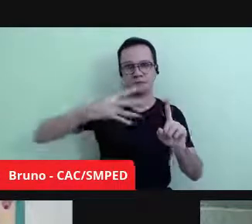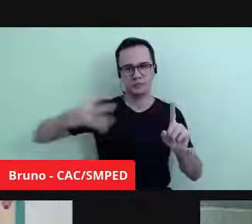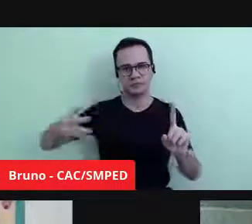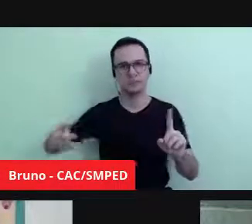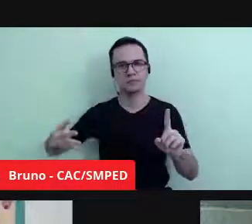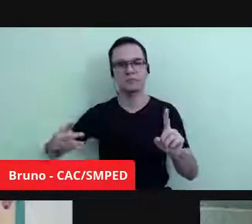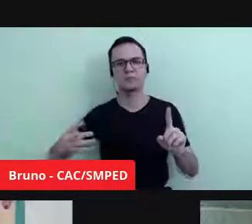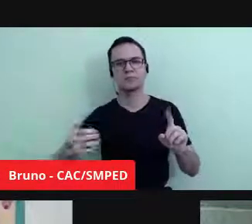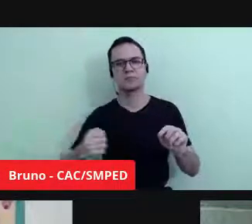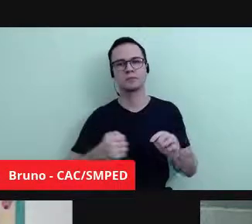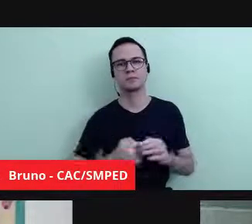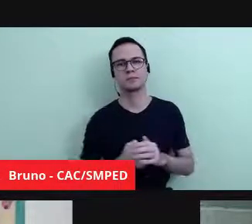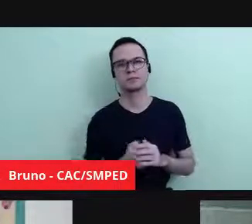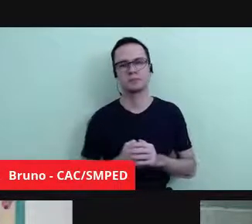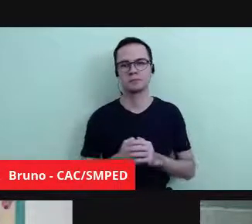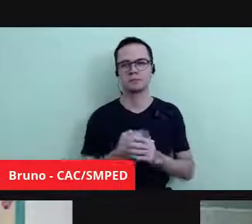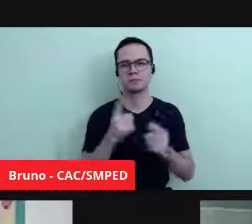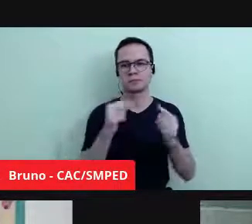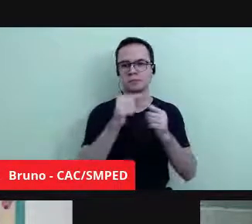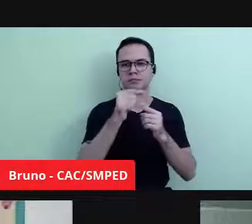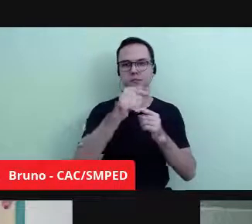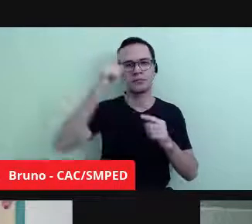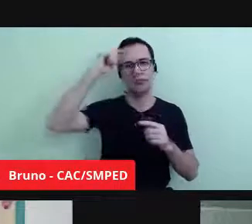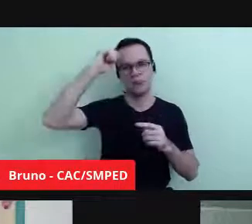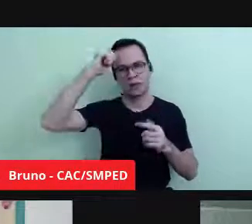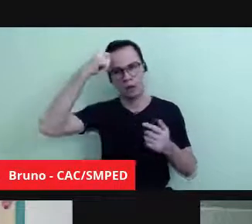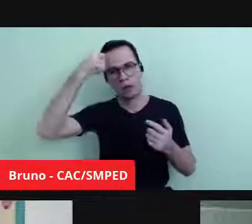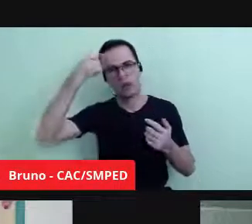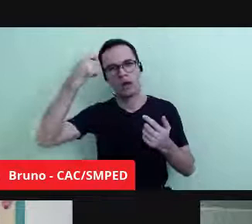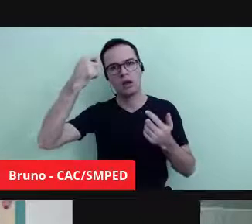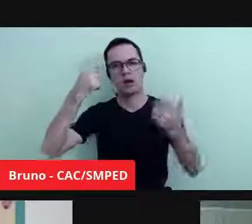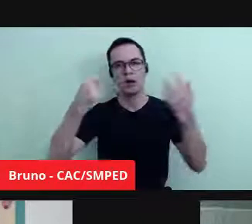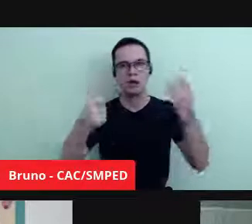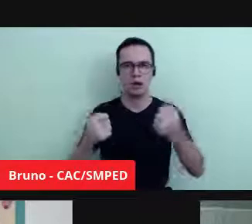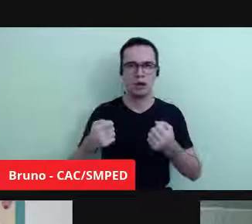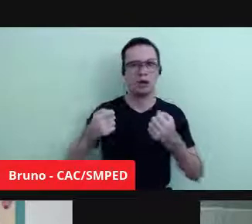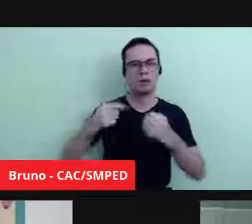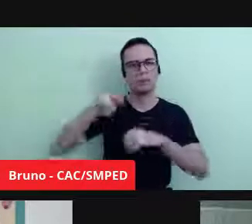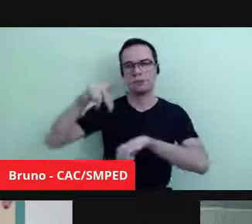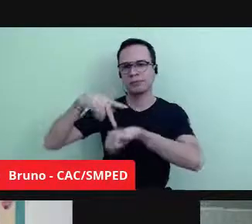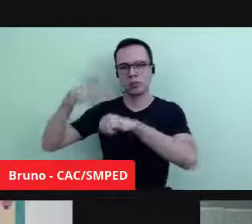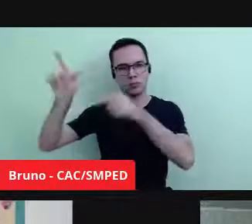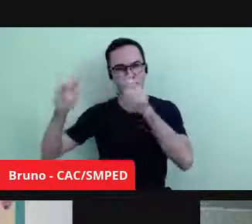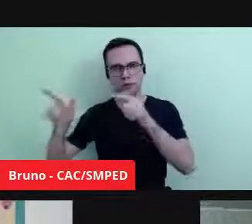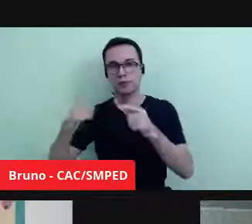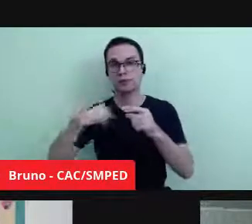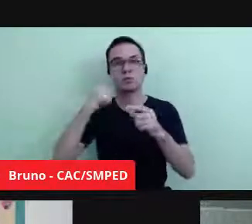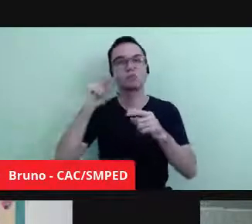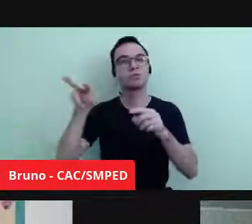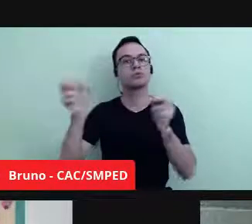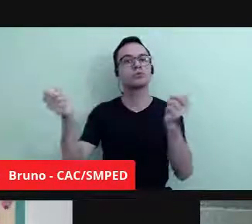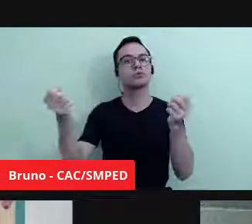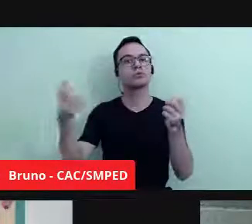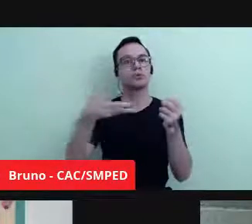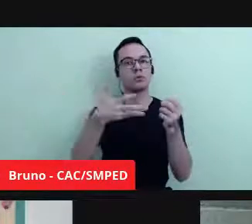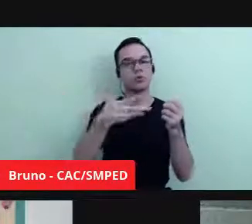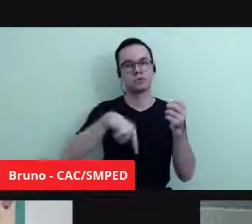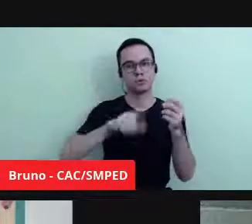LGBTQIA+, a questão racial também, né, é um novo olhar, um paradigma que a gente tem